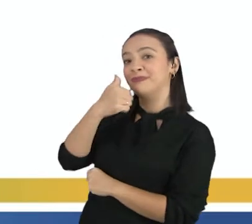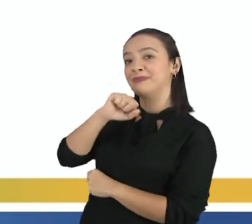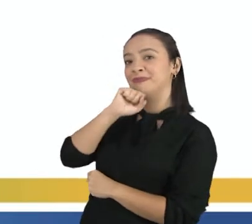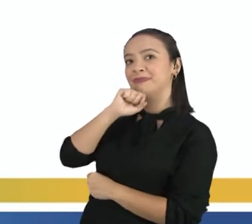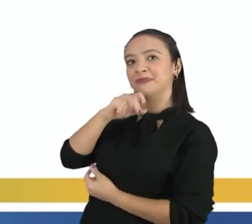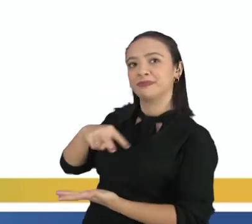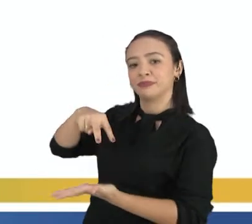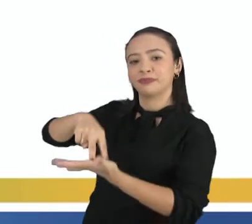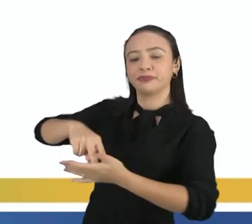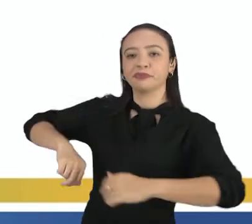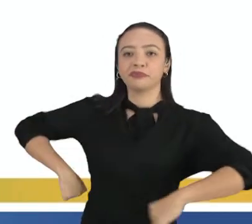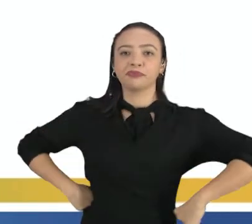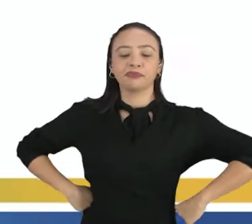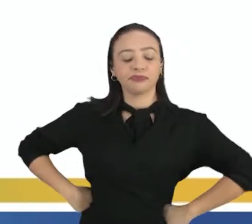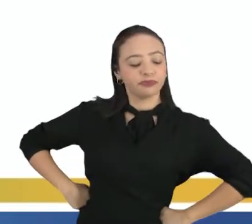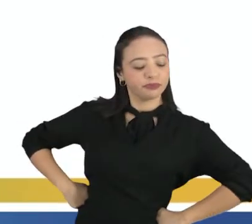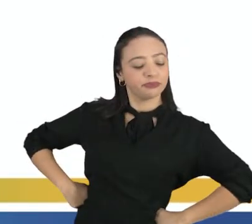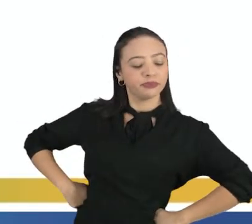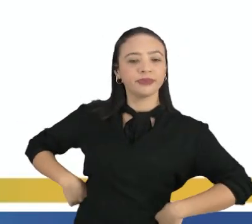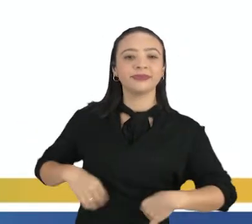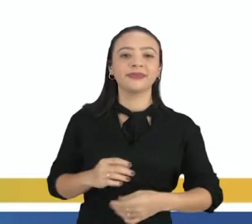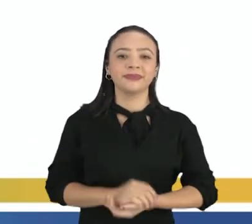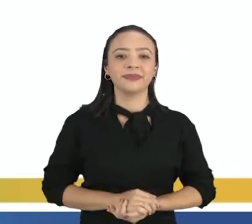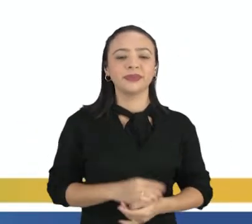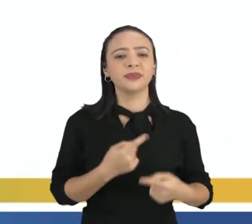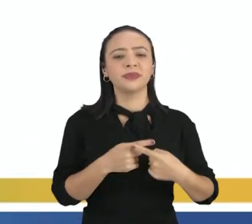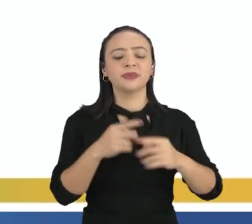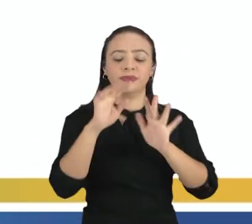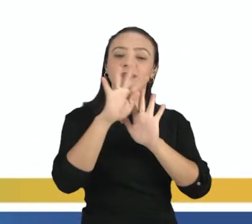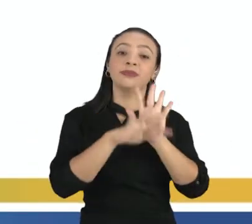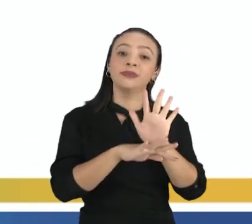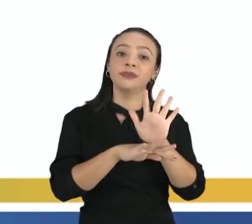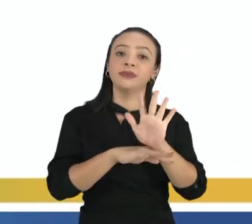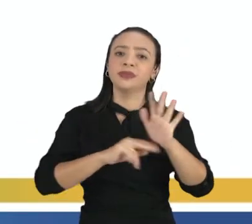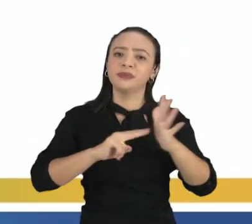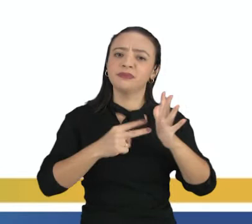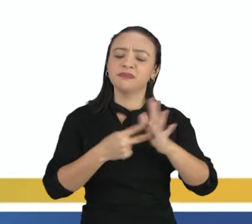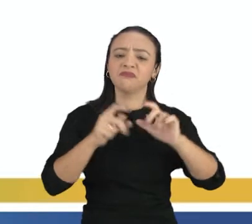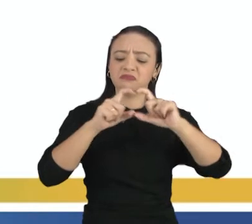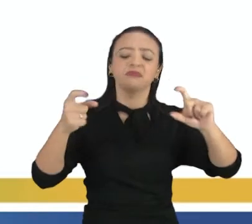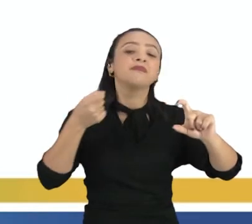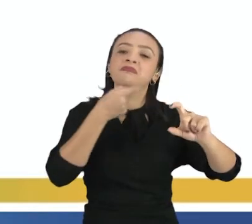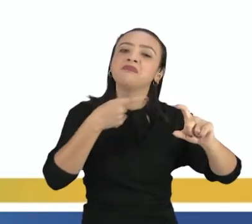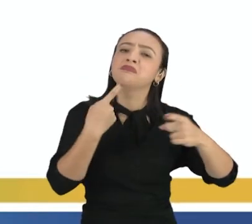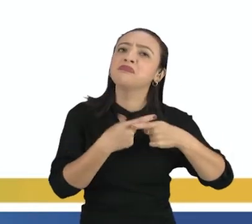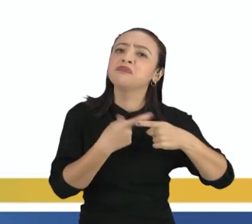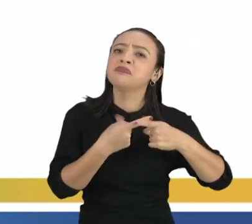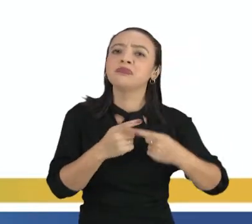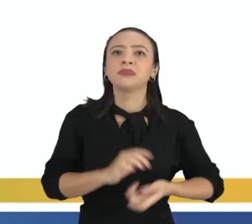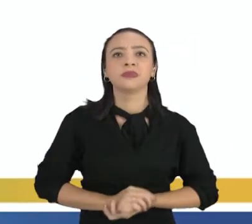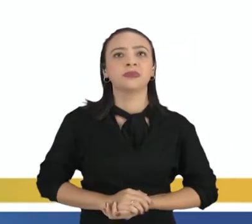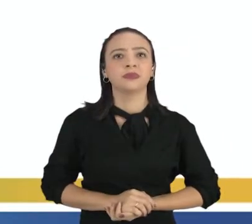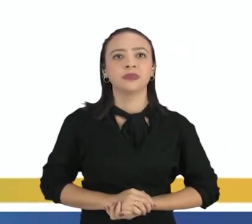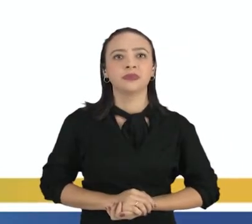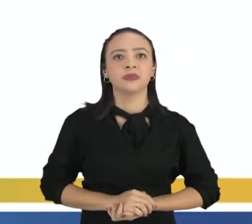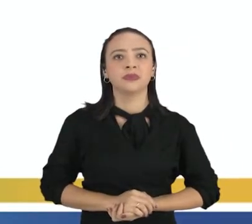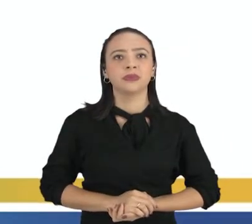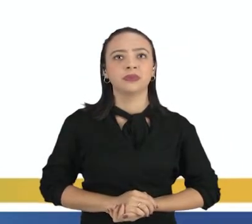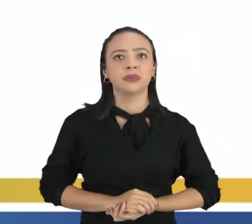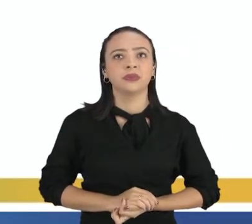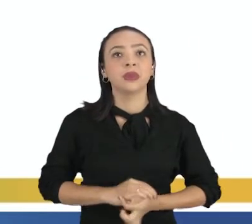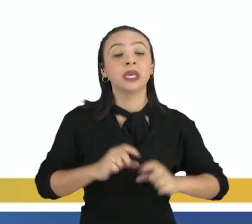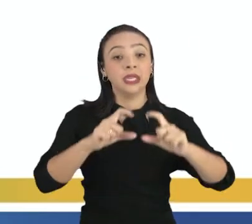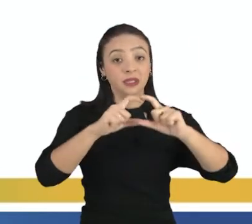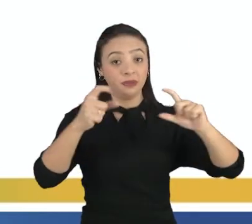pé com as mãos na cintura. Por que que esse texto, gente, ele se trata de uma charge? Vamos continuar. Olha só,